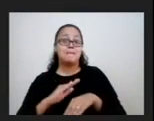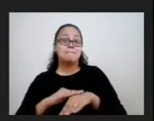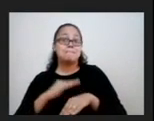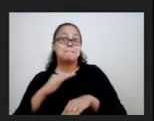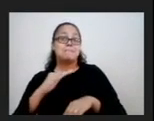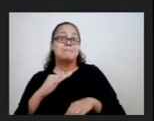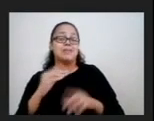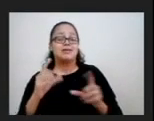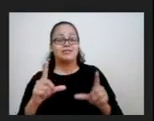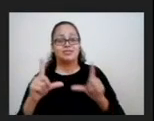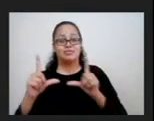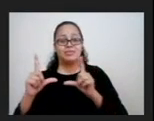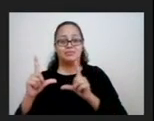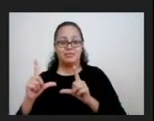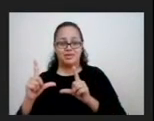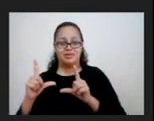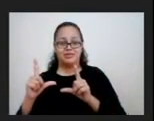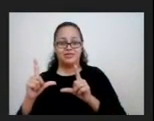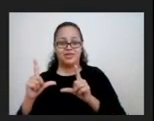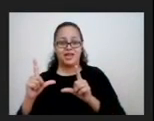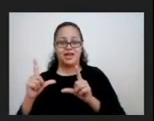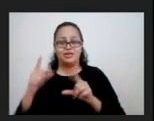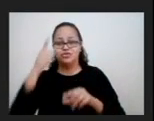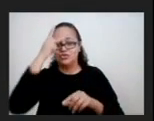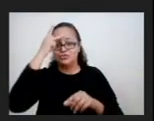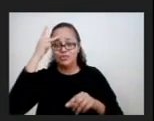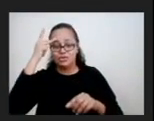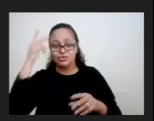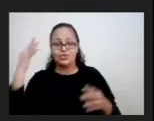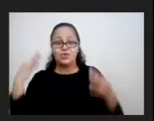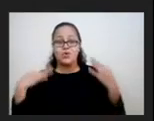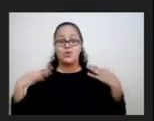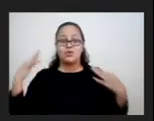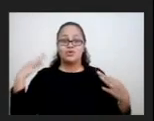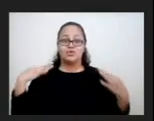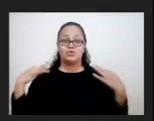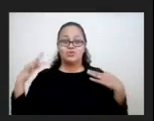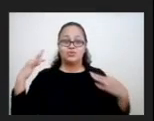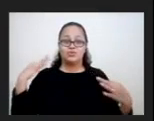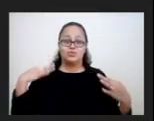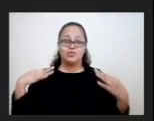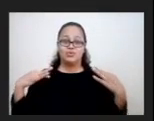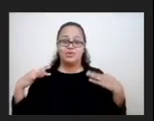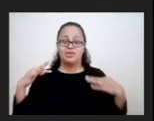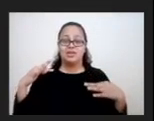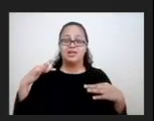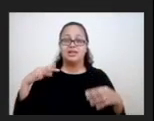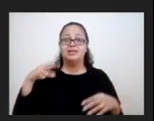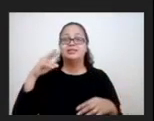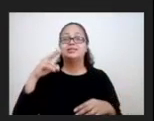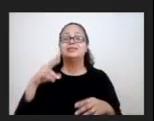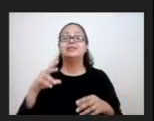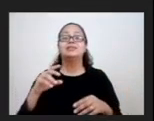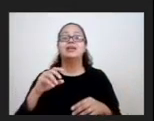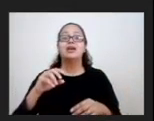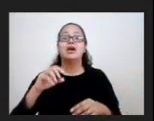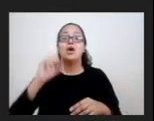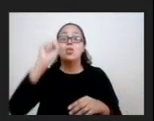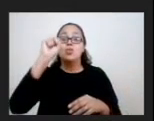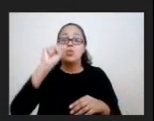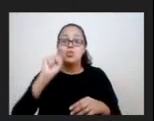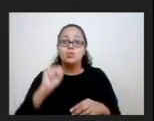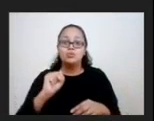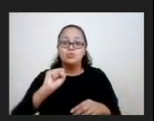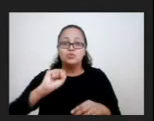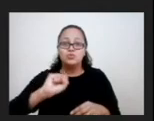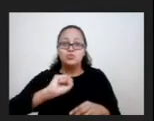uma imagem de turistas europeus aqui, observando na cidade de Naypyidaw, no sul da Ásia, em 1910. É uma